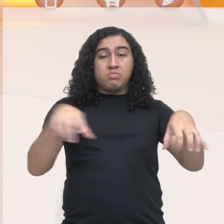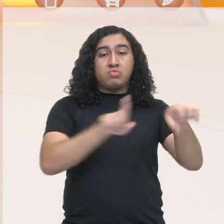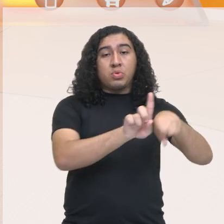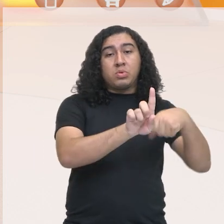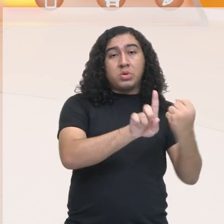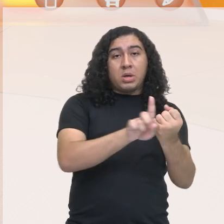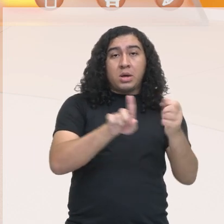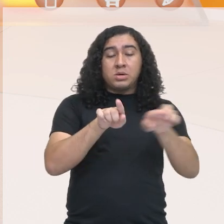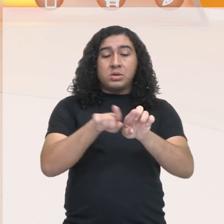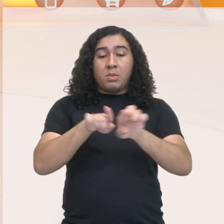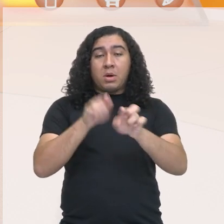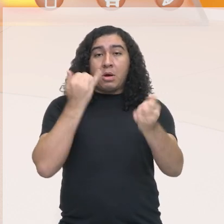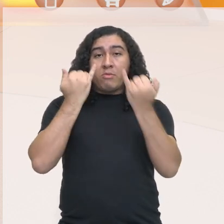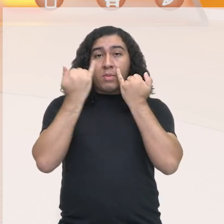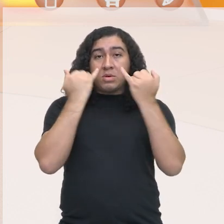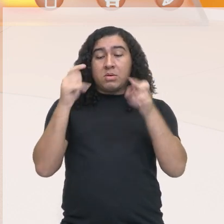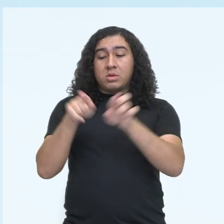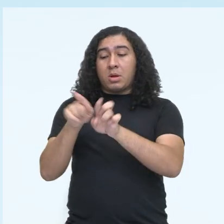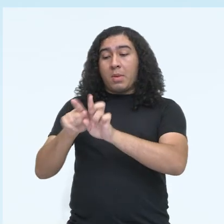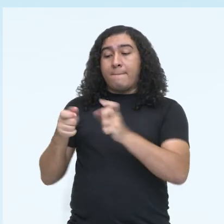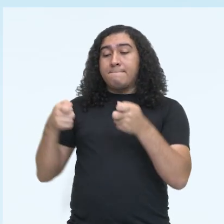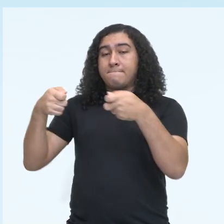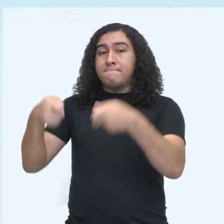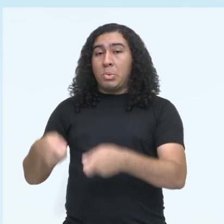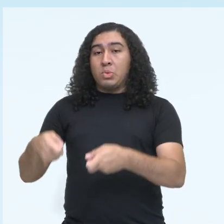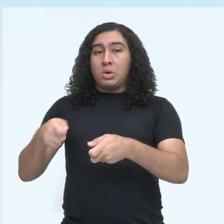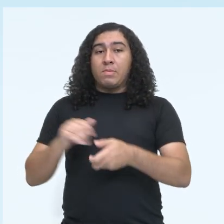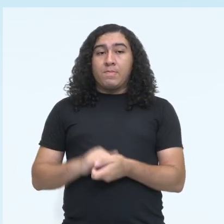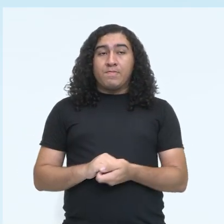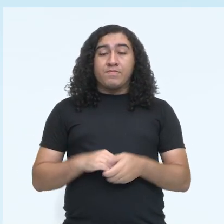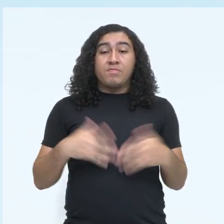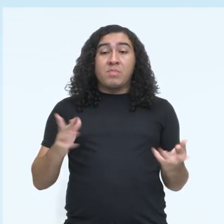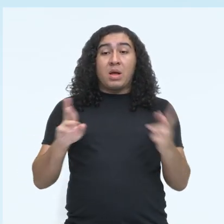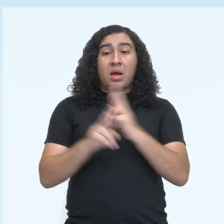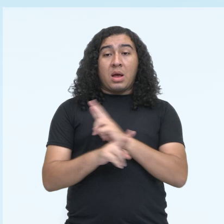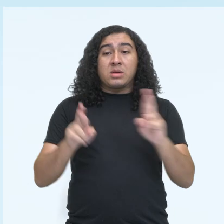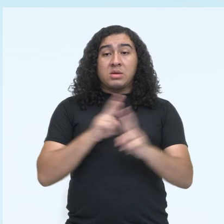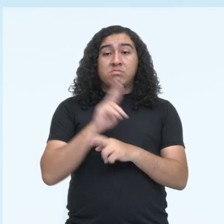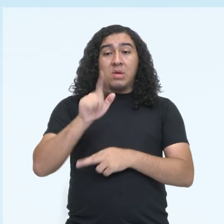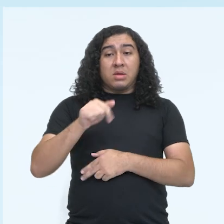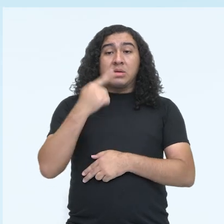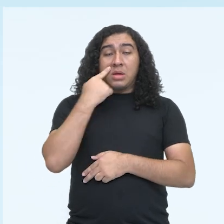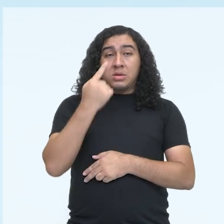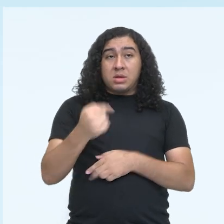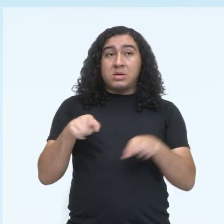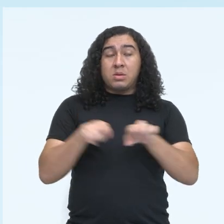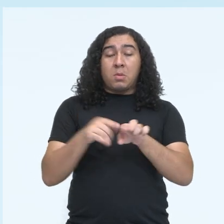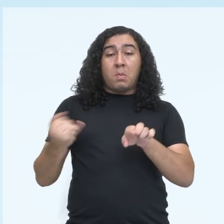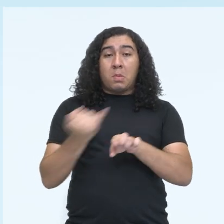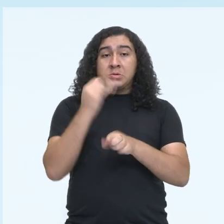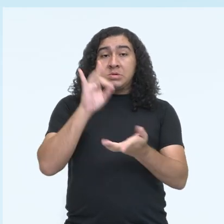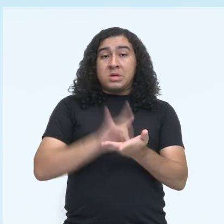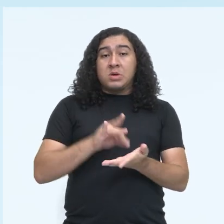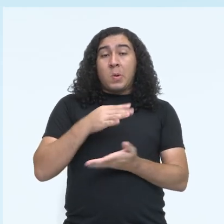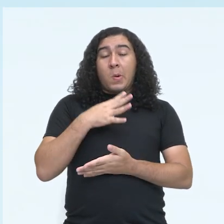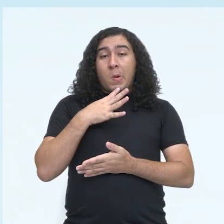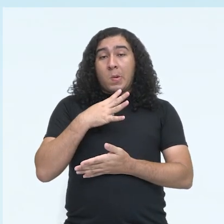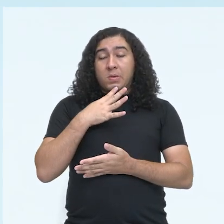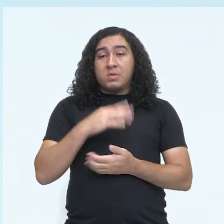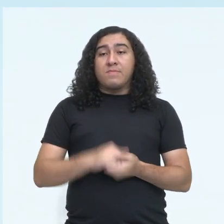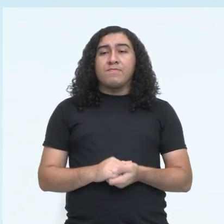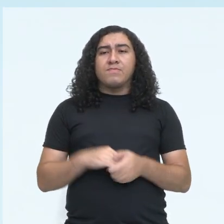sociedade, informação e poder. Vamos ver? Essas relações, elas são bem interessantes e muito importantes. Quem